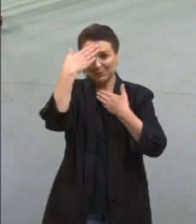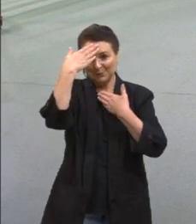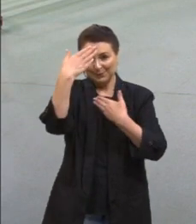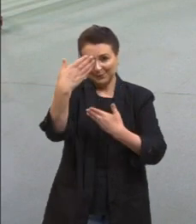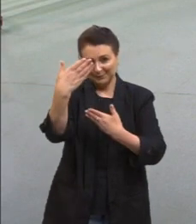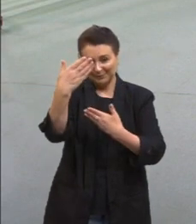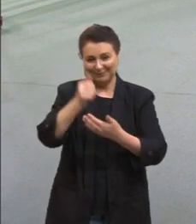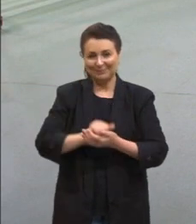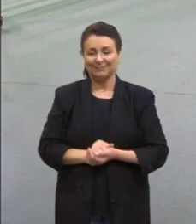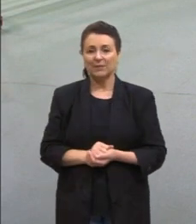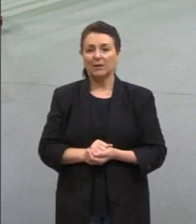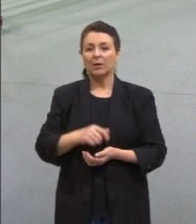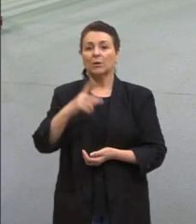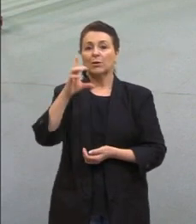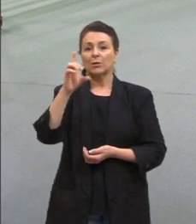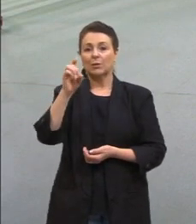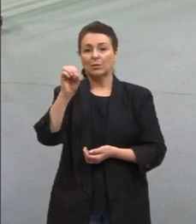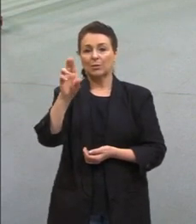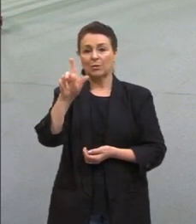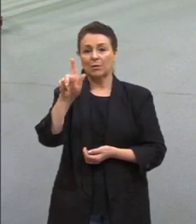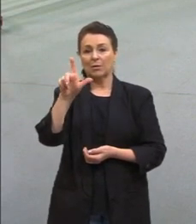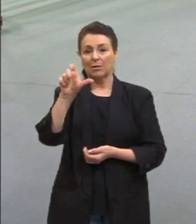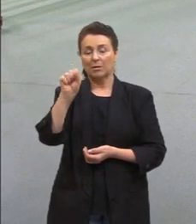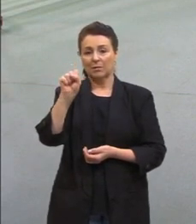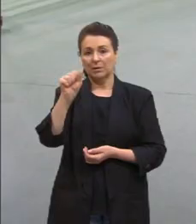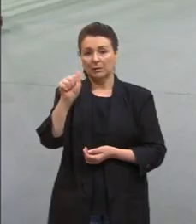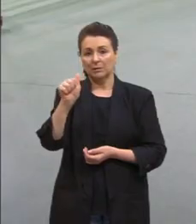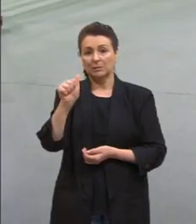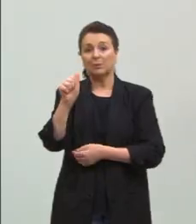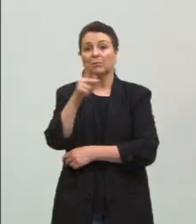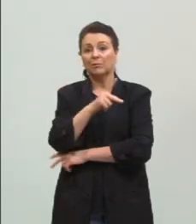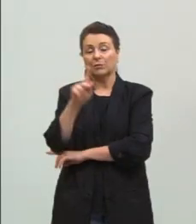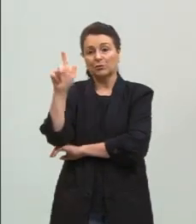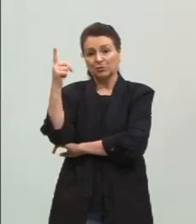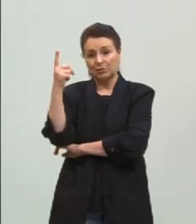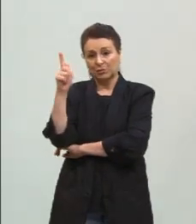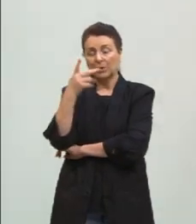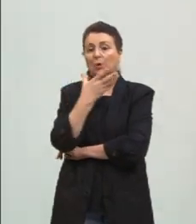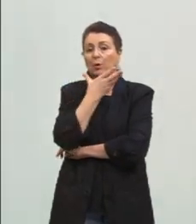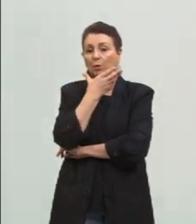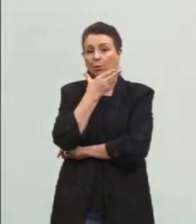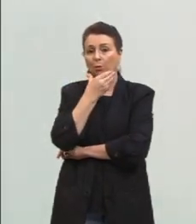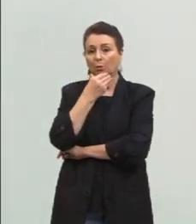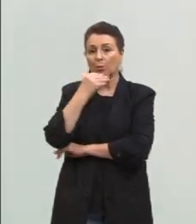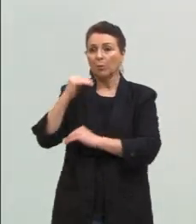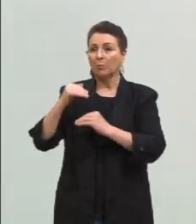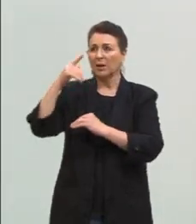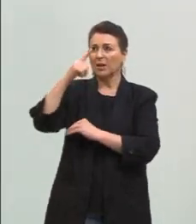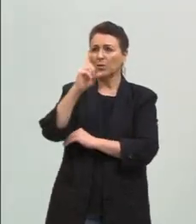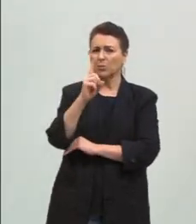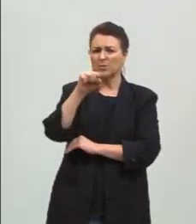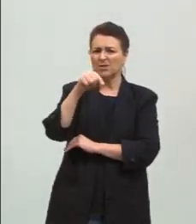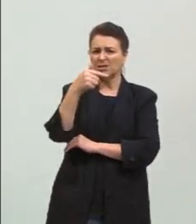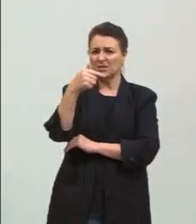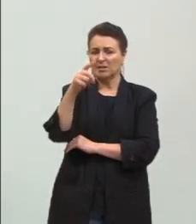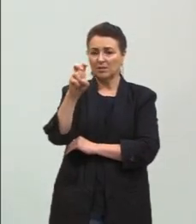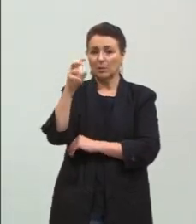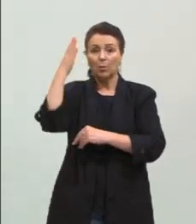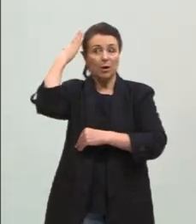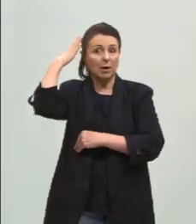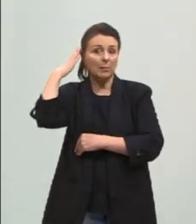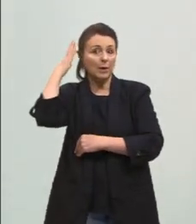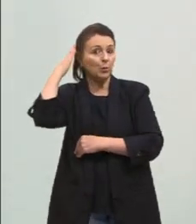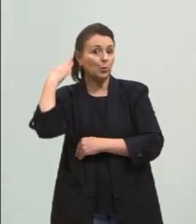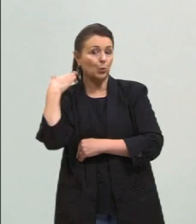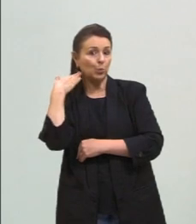eu sou professor Douglas Douglas Machado de geografia né Eu sou um homem de 1,75 m cabelos curtos